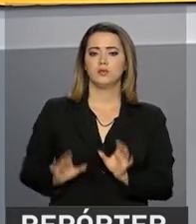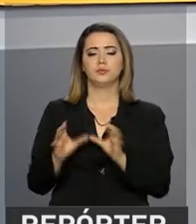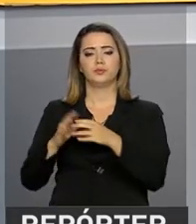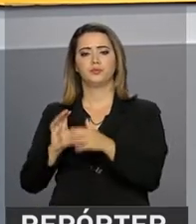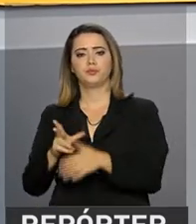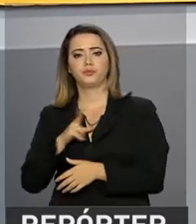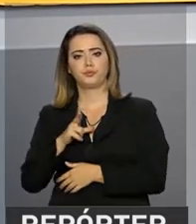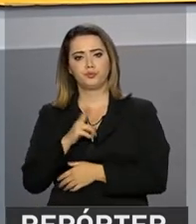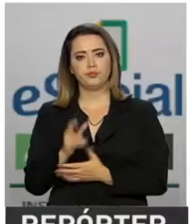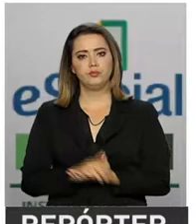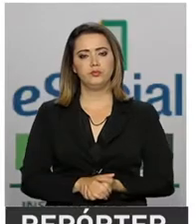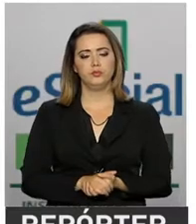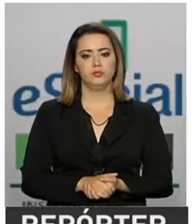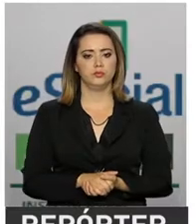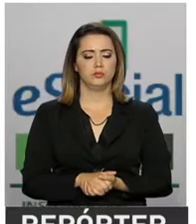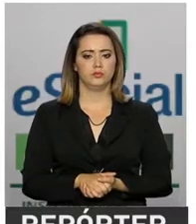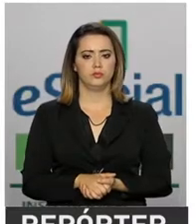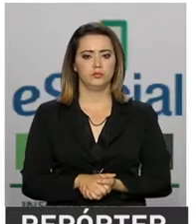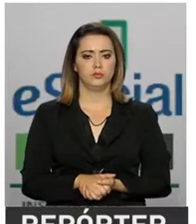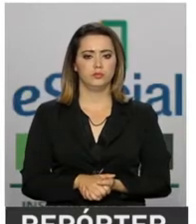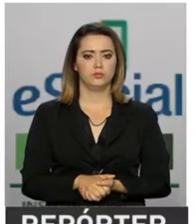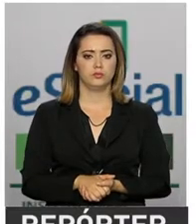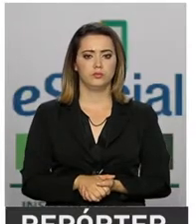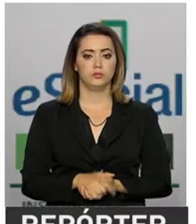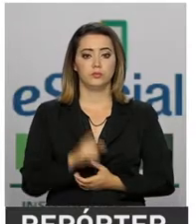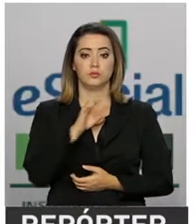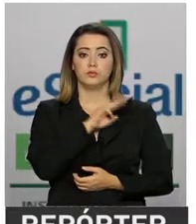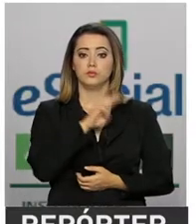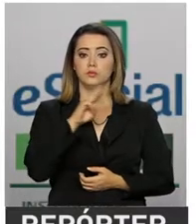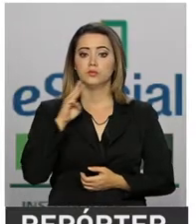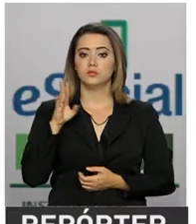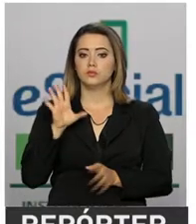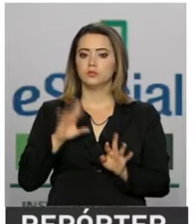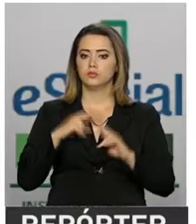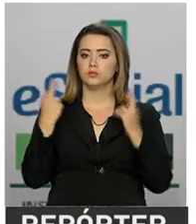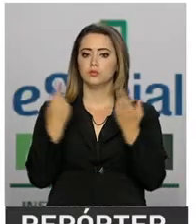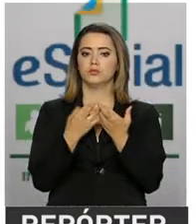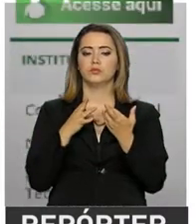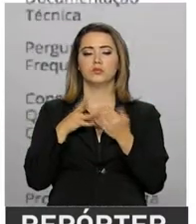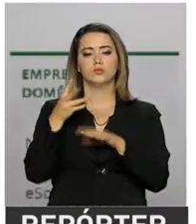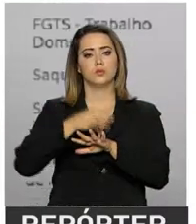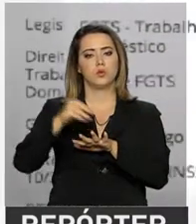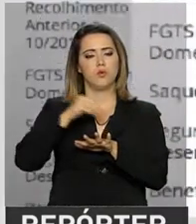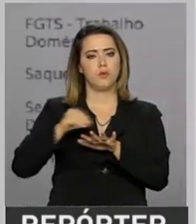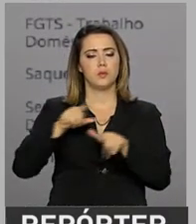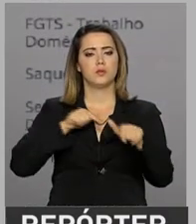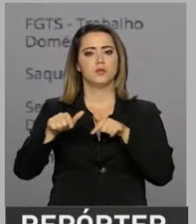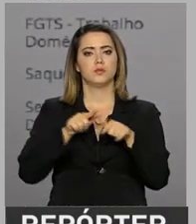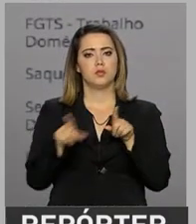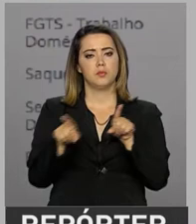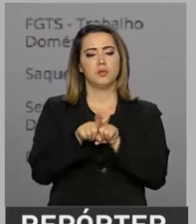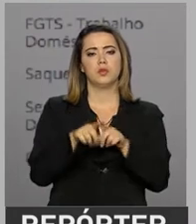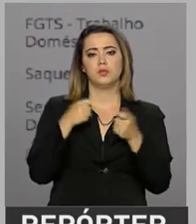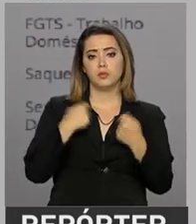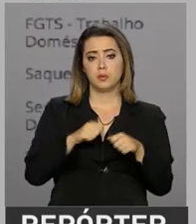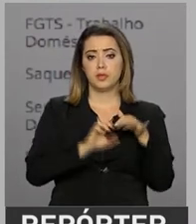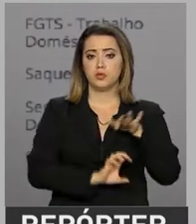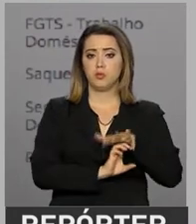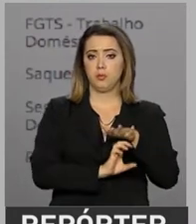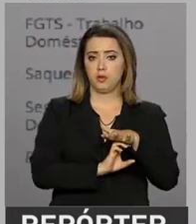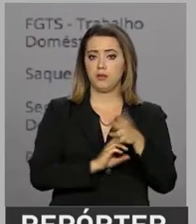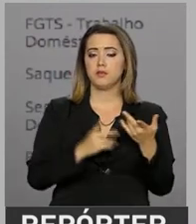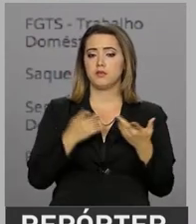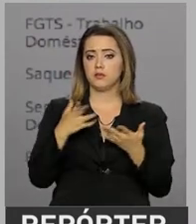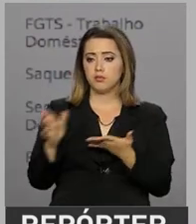privado uma plataforma que reúne informações do trabalhador e obrigações do empregador com o governo